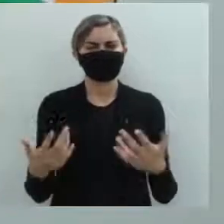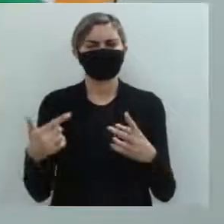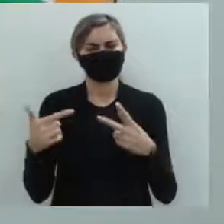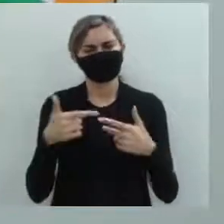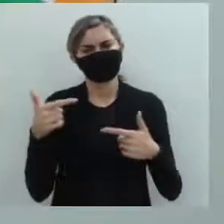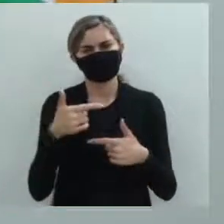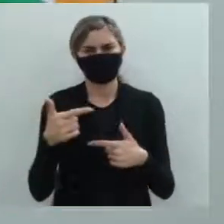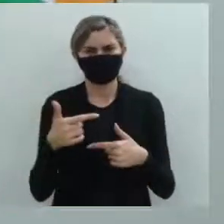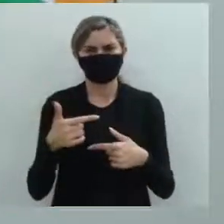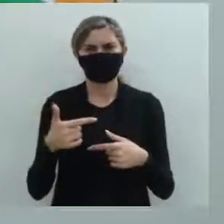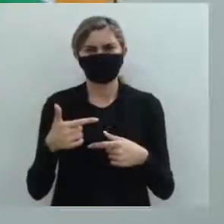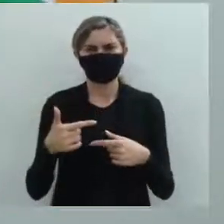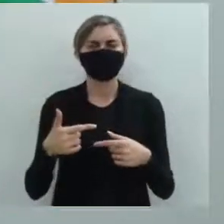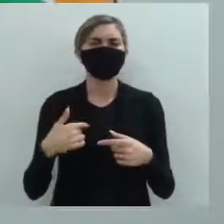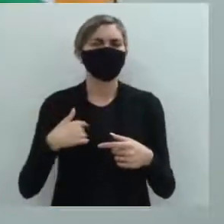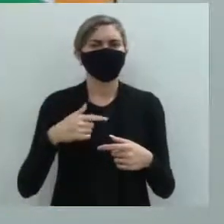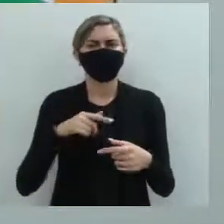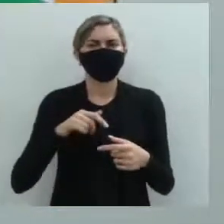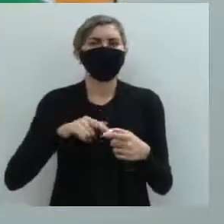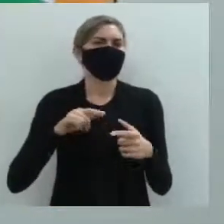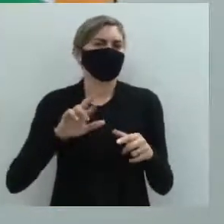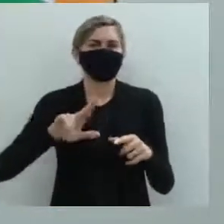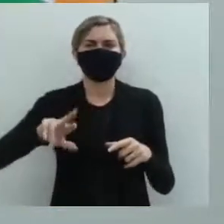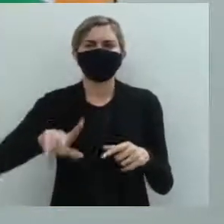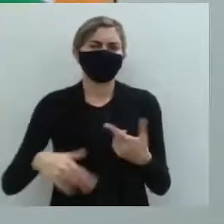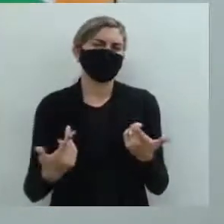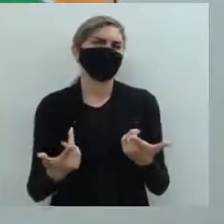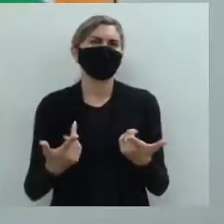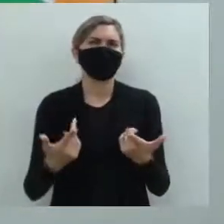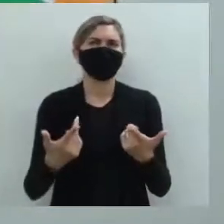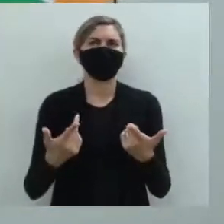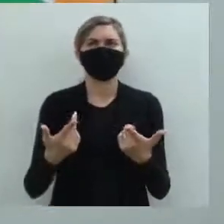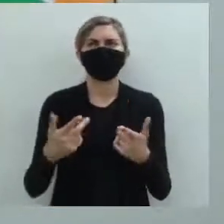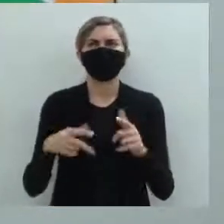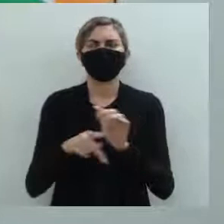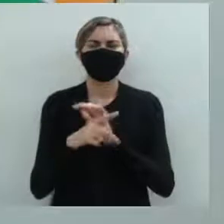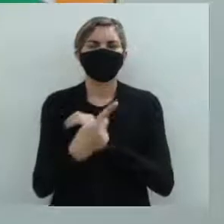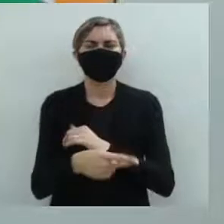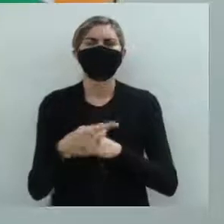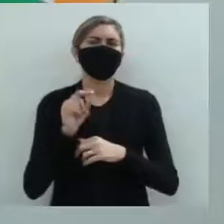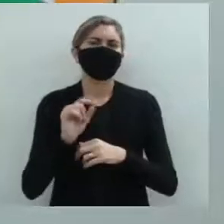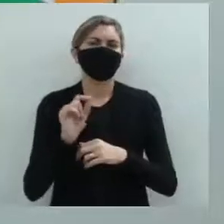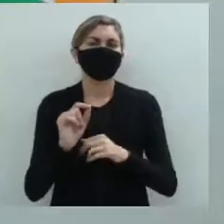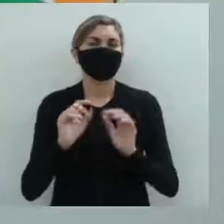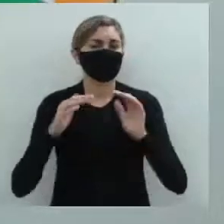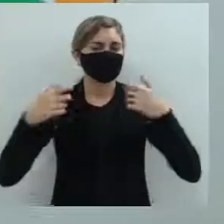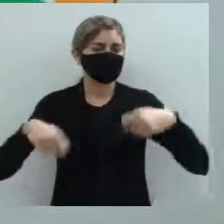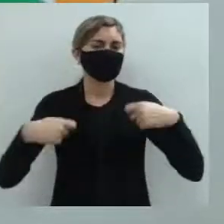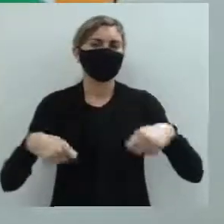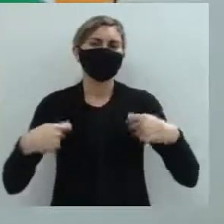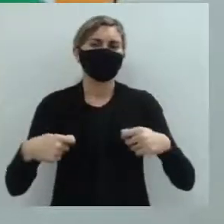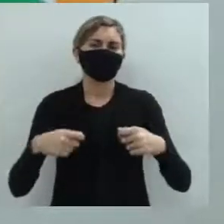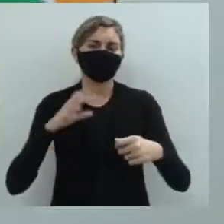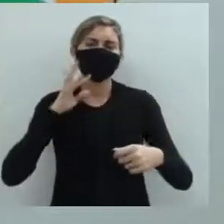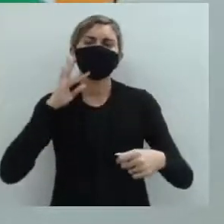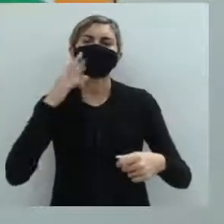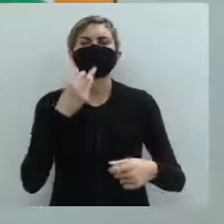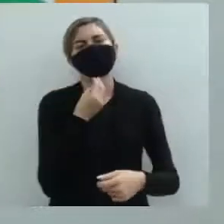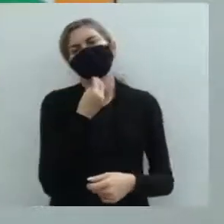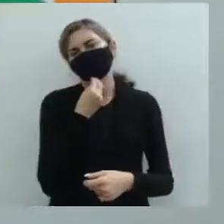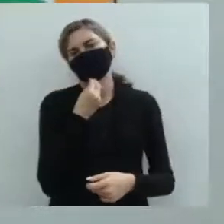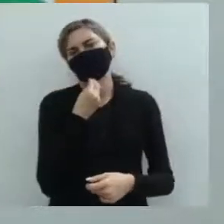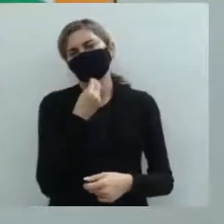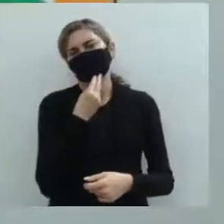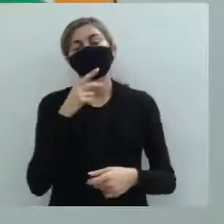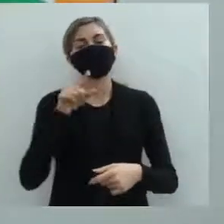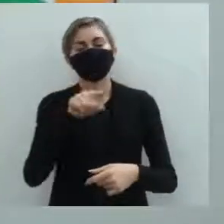segundo nível de atividades, ele já não é tão mecânico, porque ele tem uma necessidade específica do conhecimento, para que